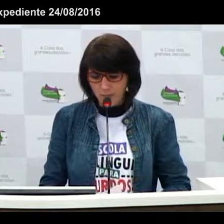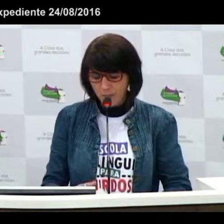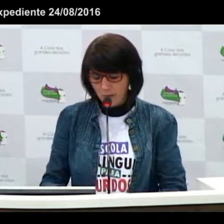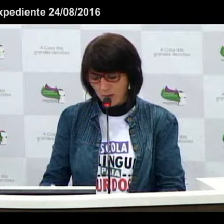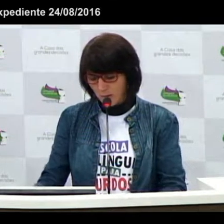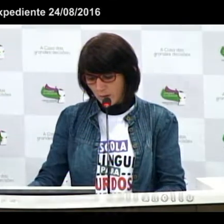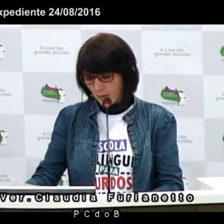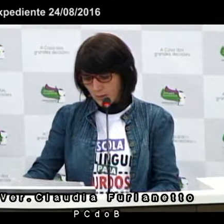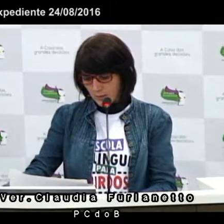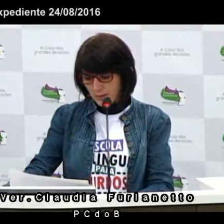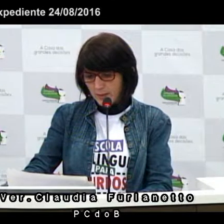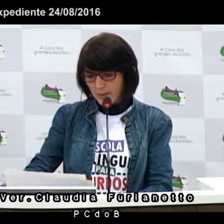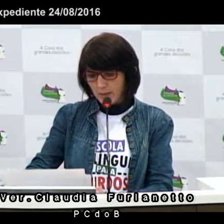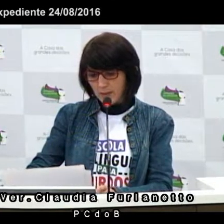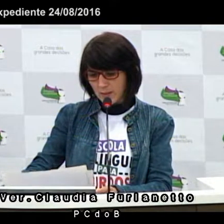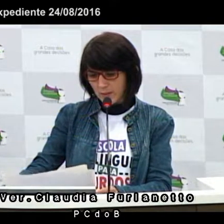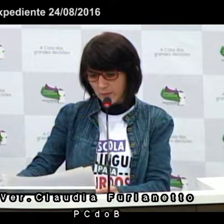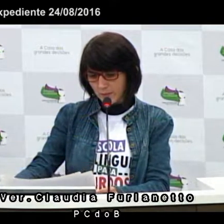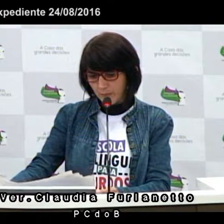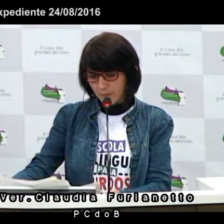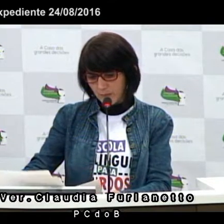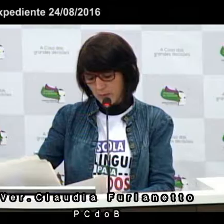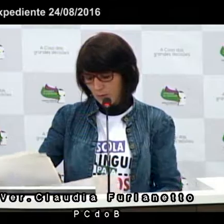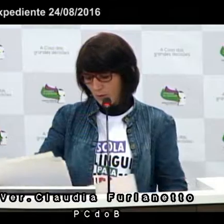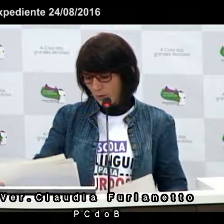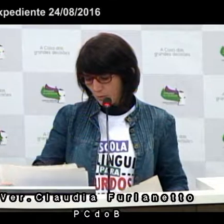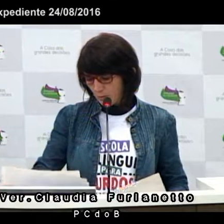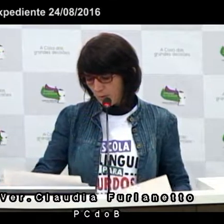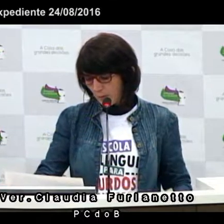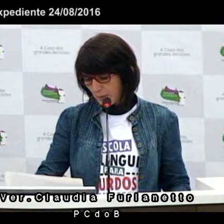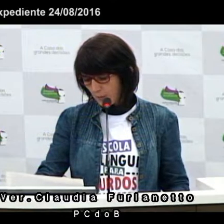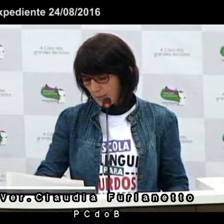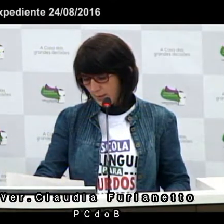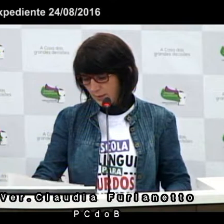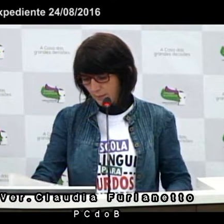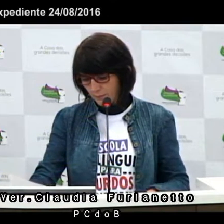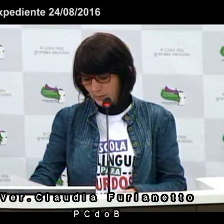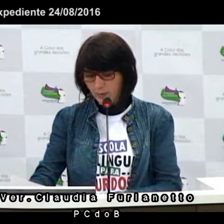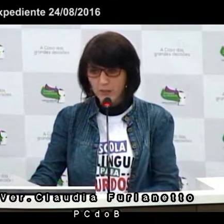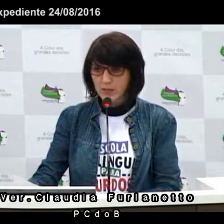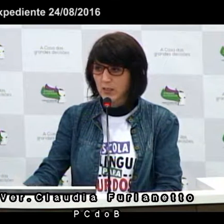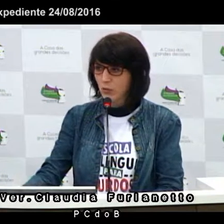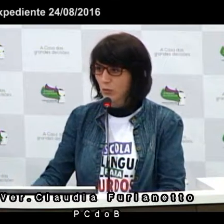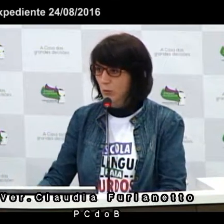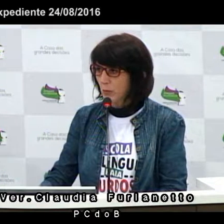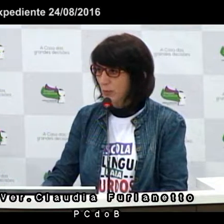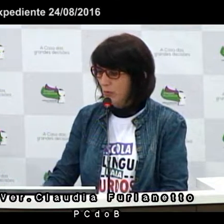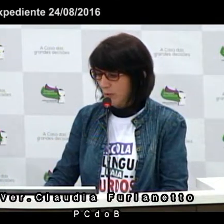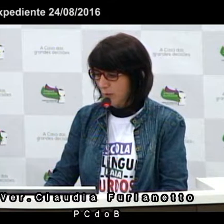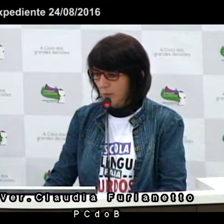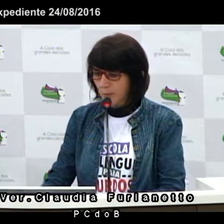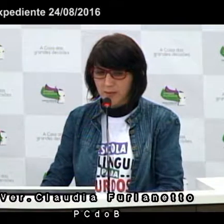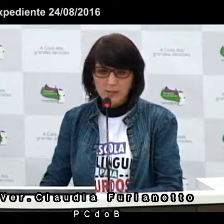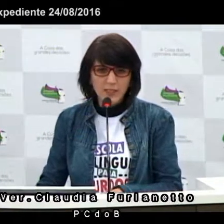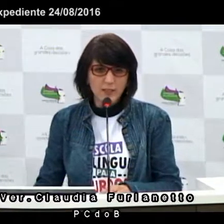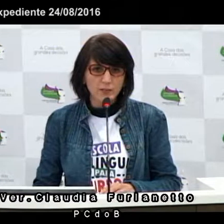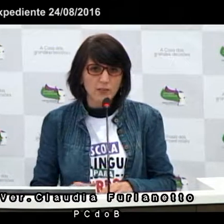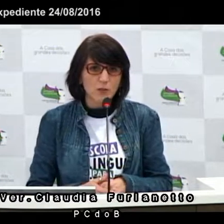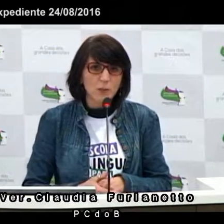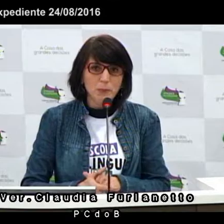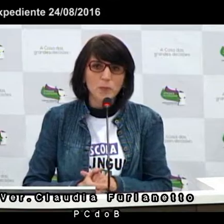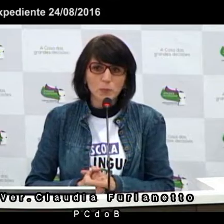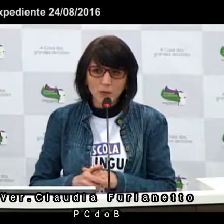assessoria. Dizer que o nosso grande expediente talvez seja um dos primeiros que eu não